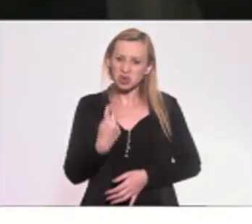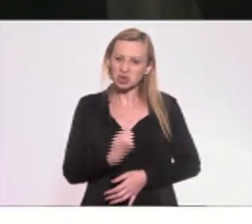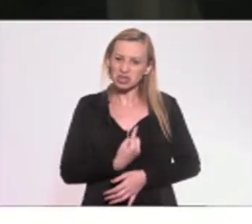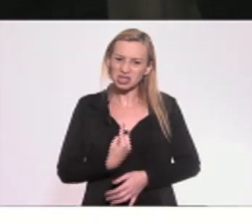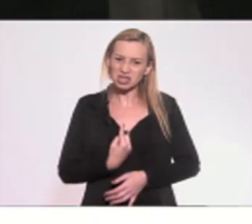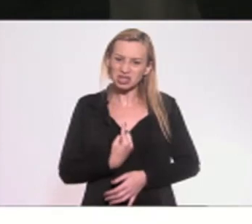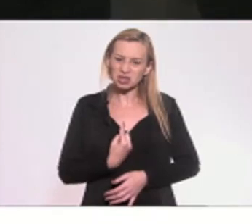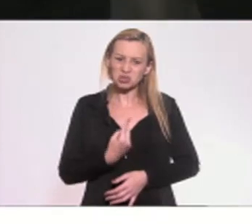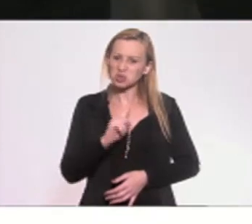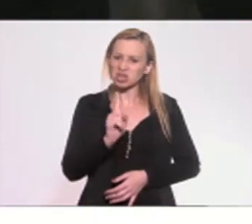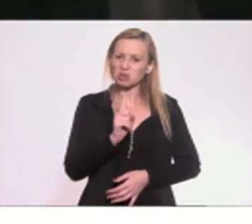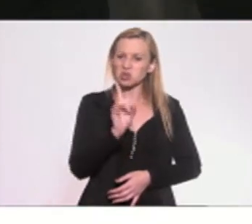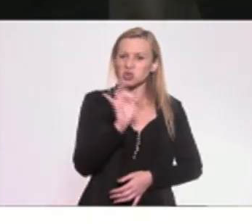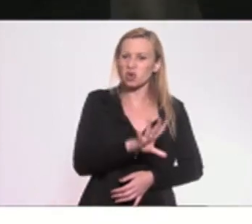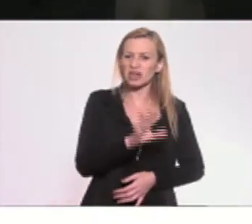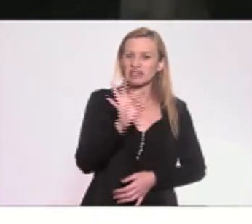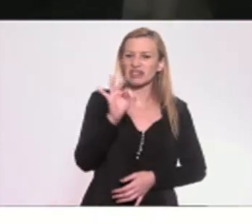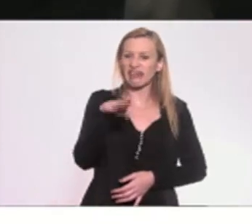somente técnica.